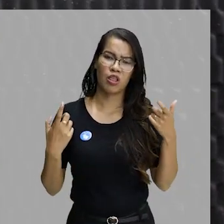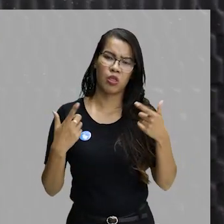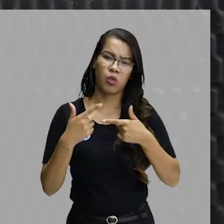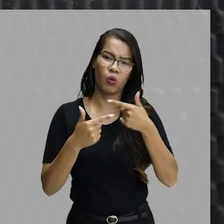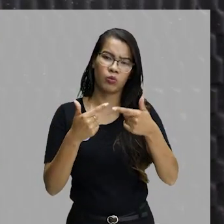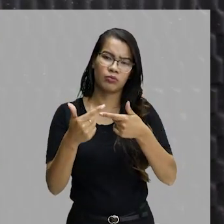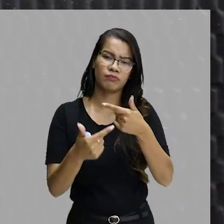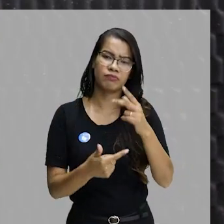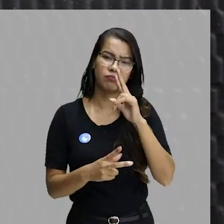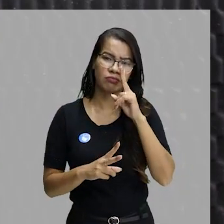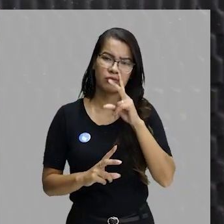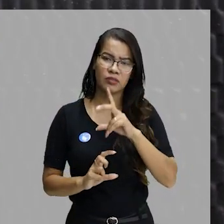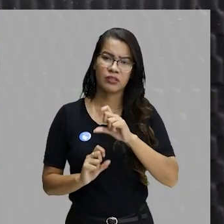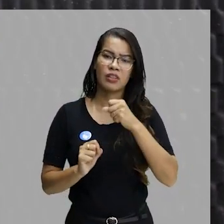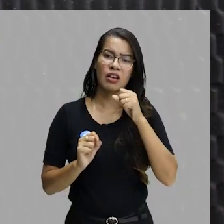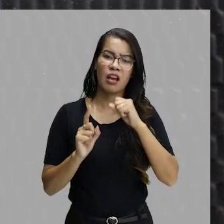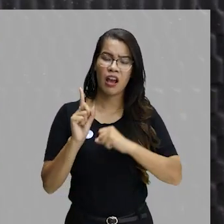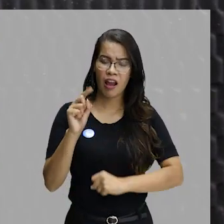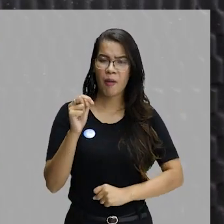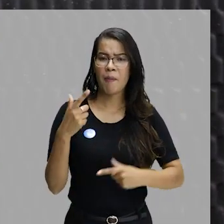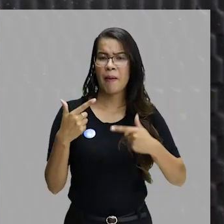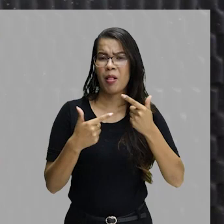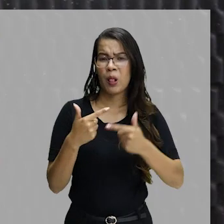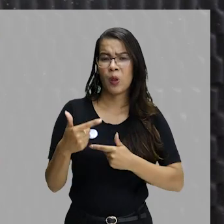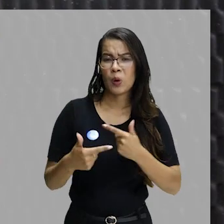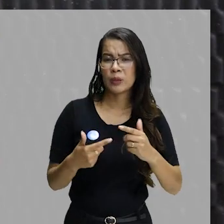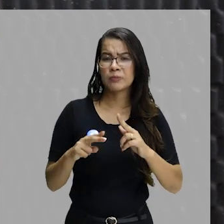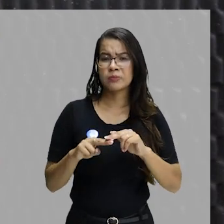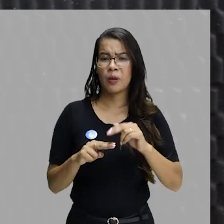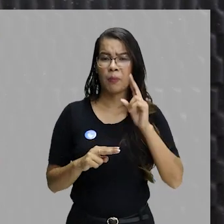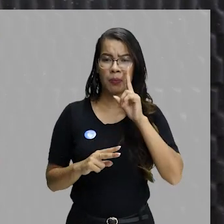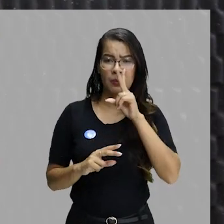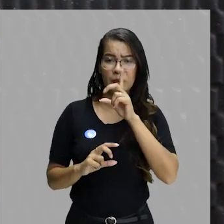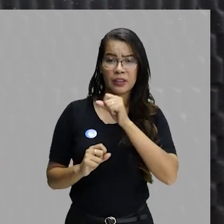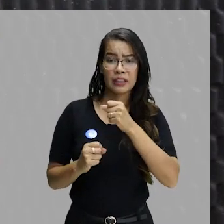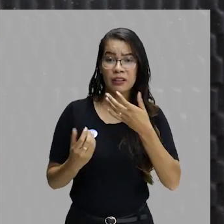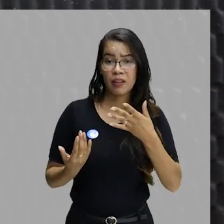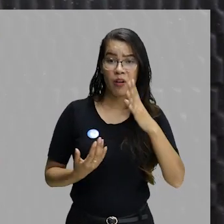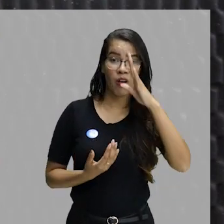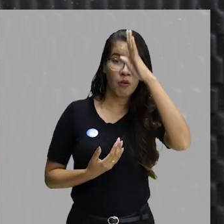Otávio uma série de títulos e cargos como Pontifício Máximo, Augusto,